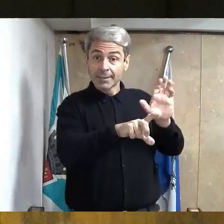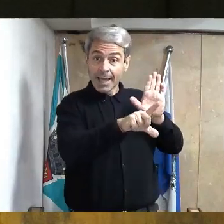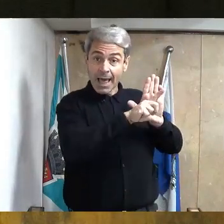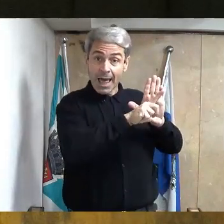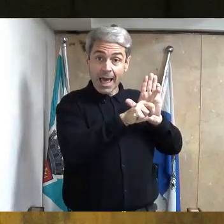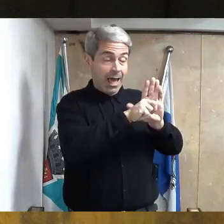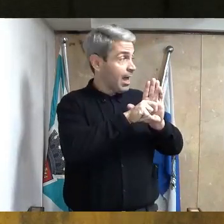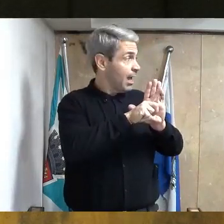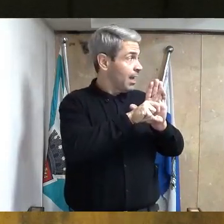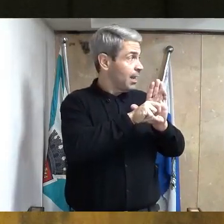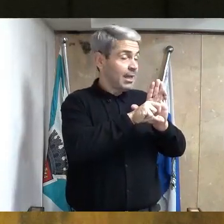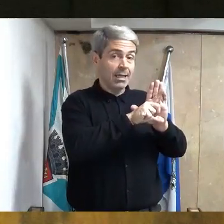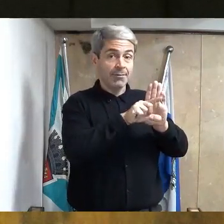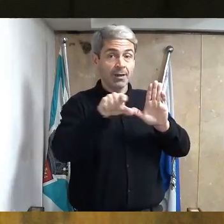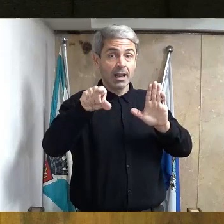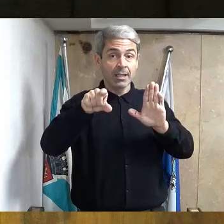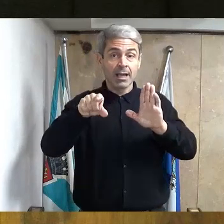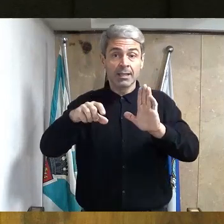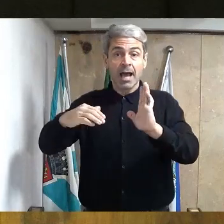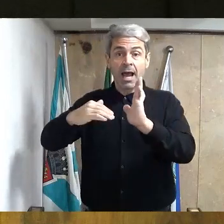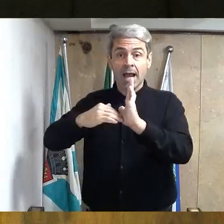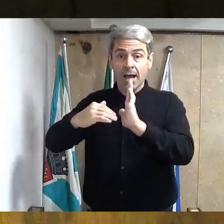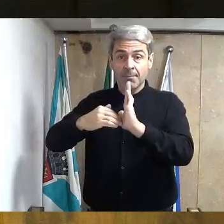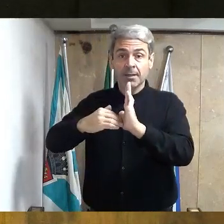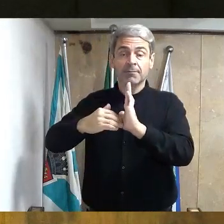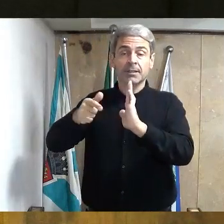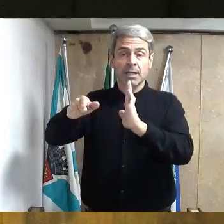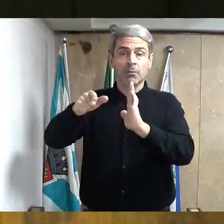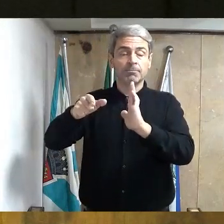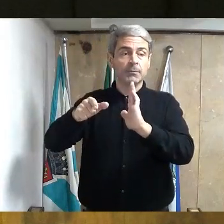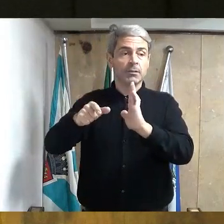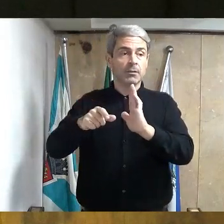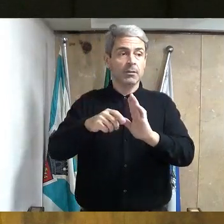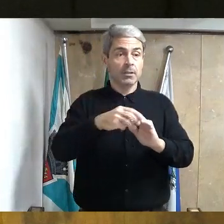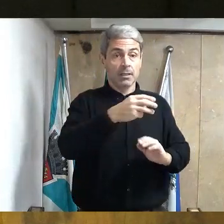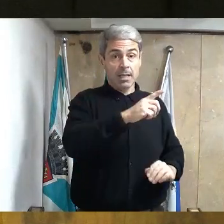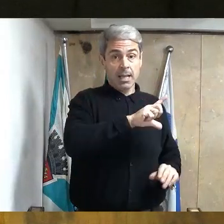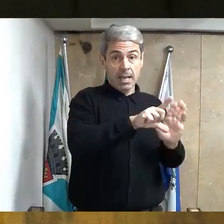foi aprovada na Câmara Federal na semana passada, lei de número